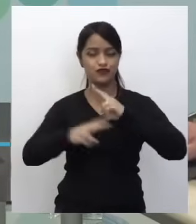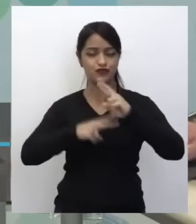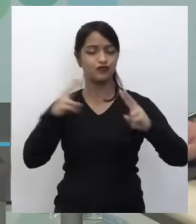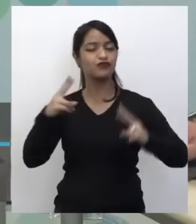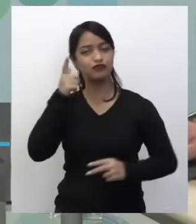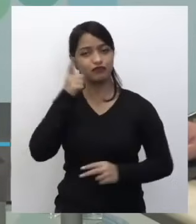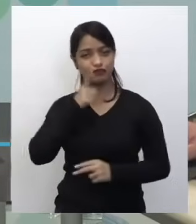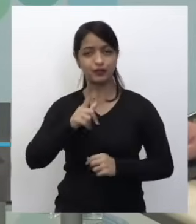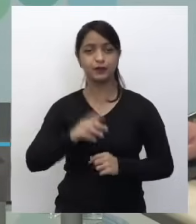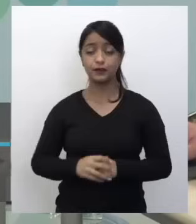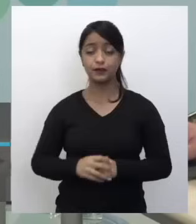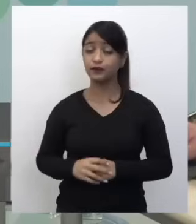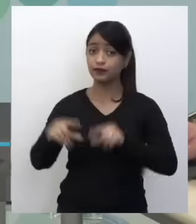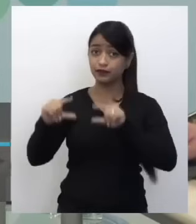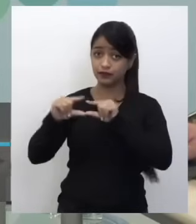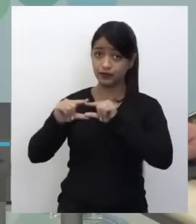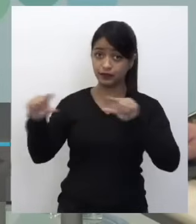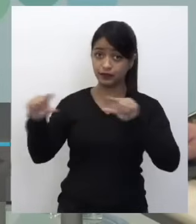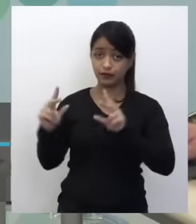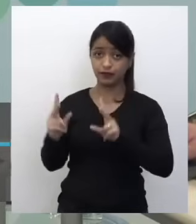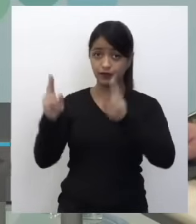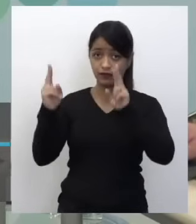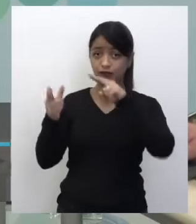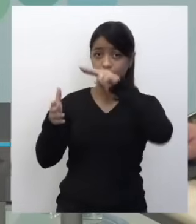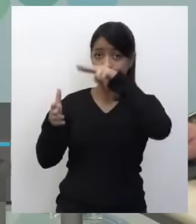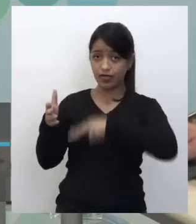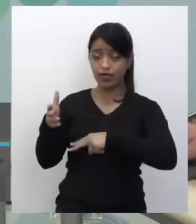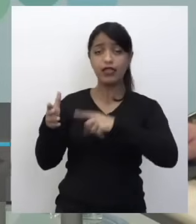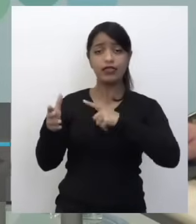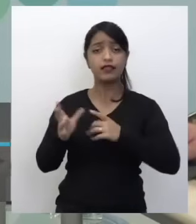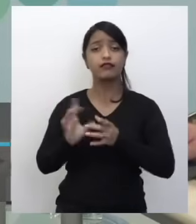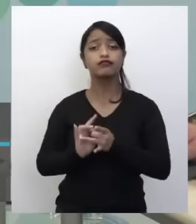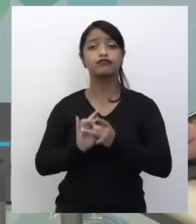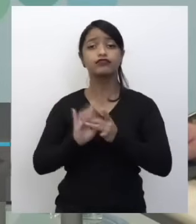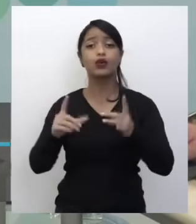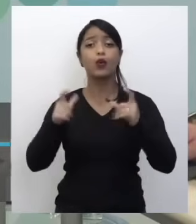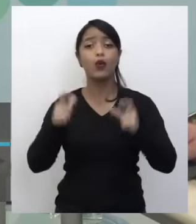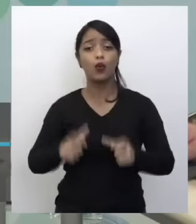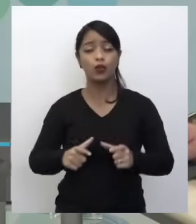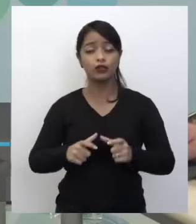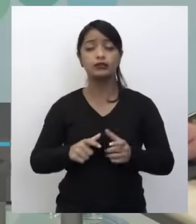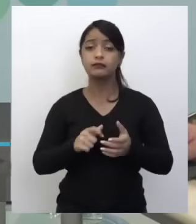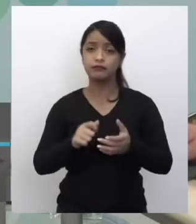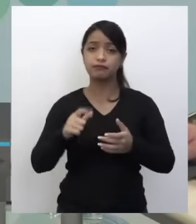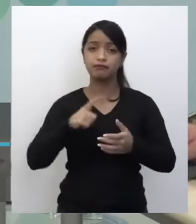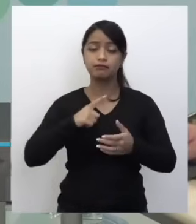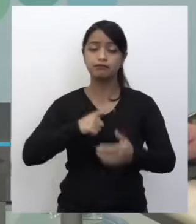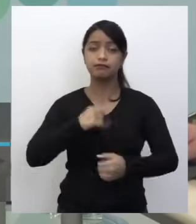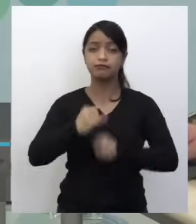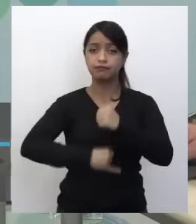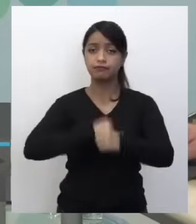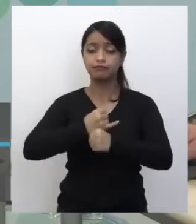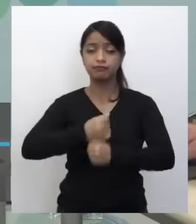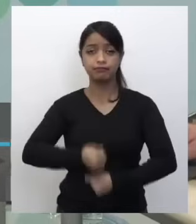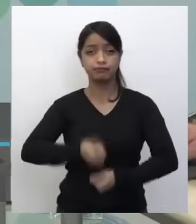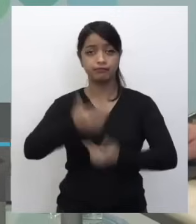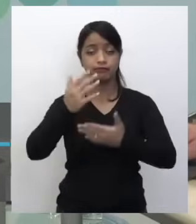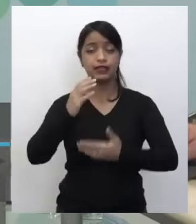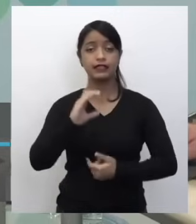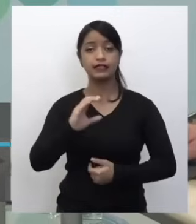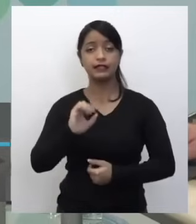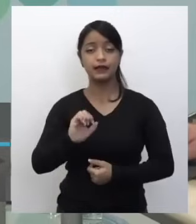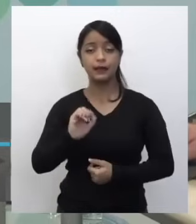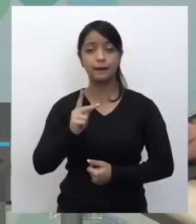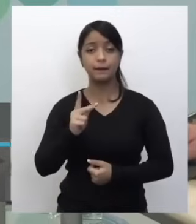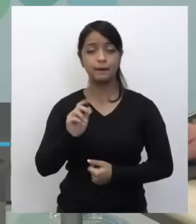que nós estamos lendo é um fragmento que está disponível na página do CPTEC-INPE. Então, na verdade, ele é muito maior. Então,